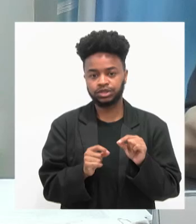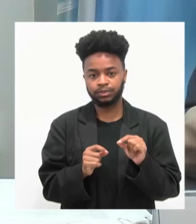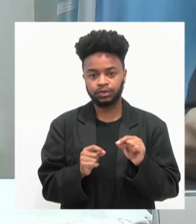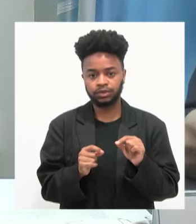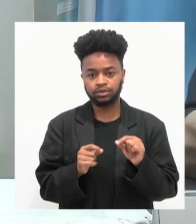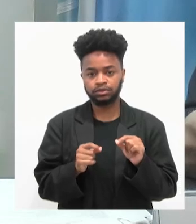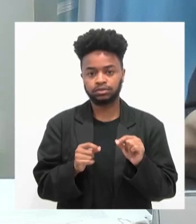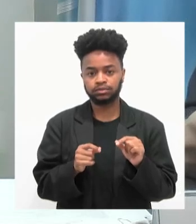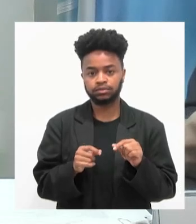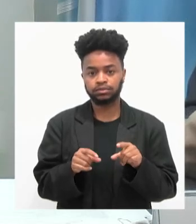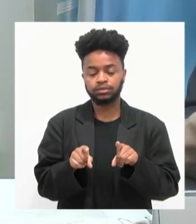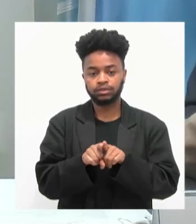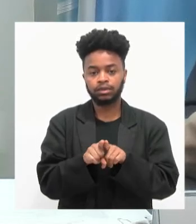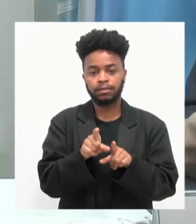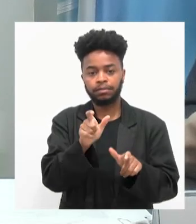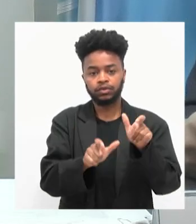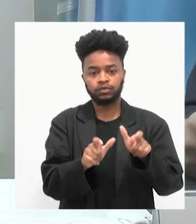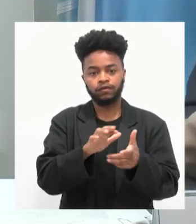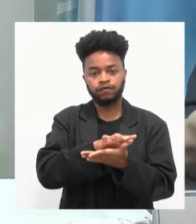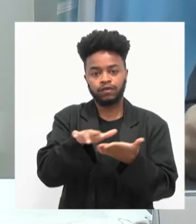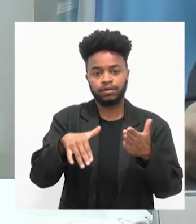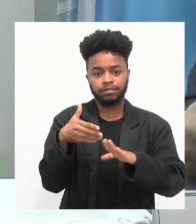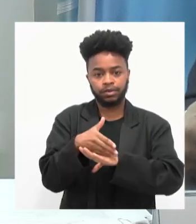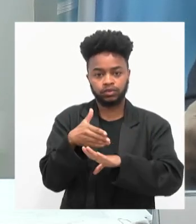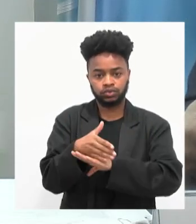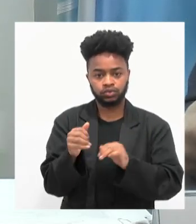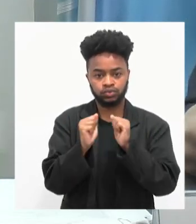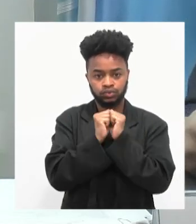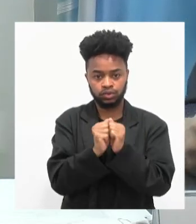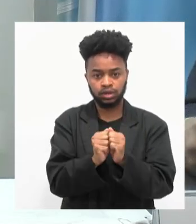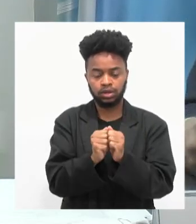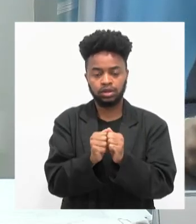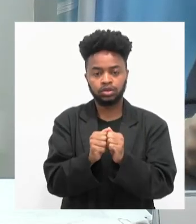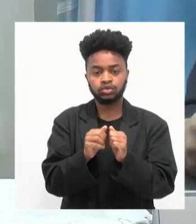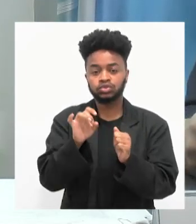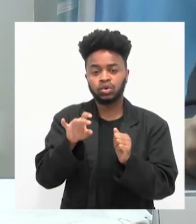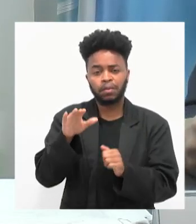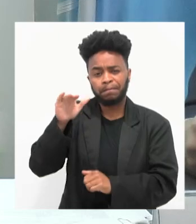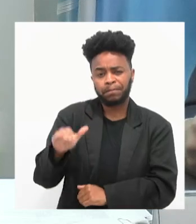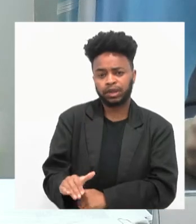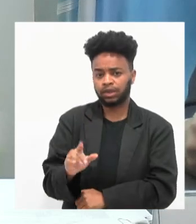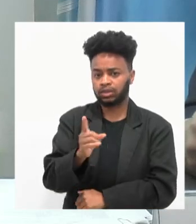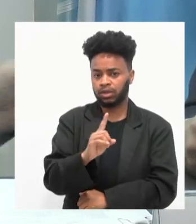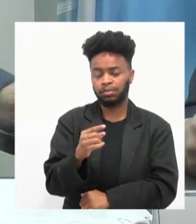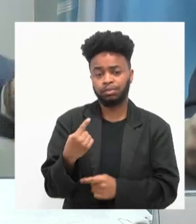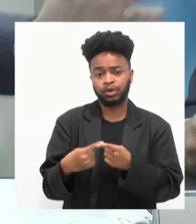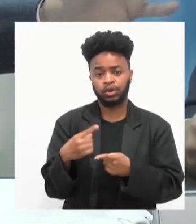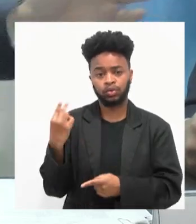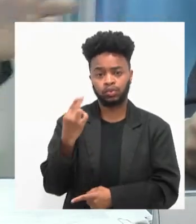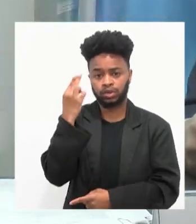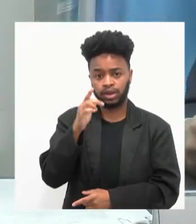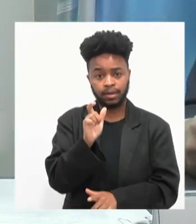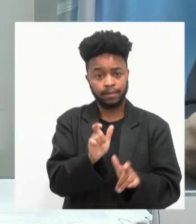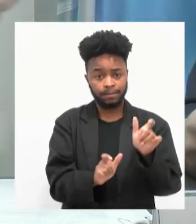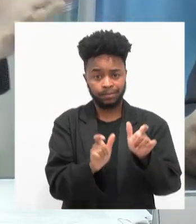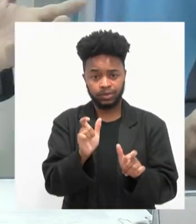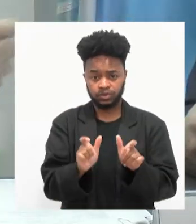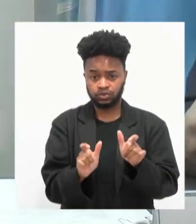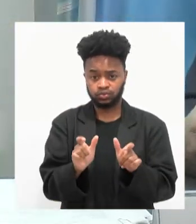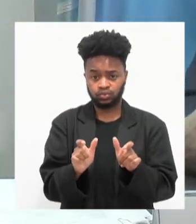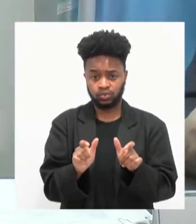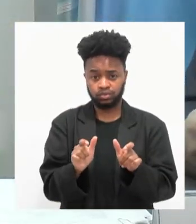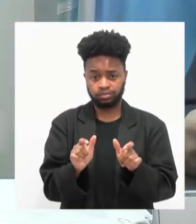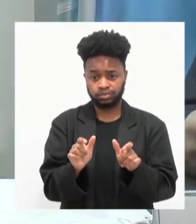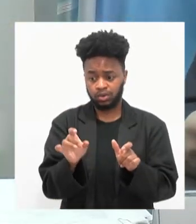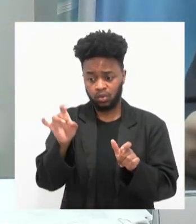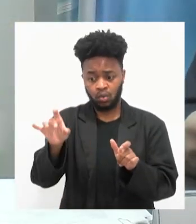gente está participando disso. Né? E não é só gente pequena. Porque não dá para o carinha na ponta ali, o coronel